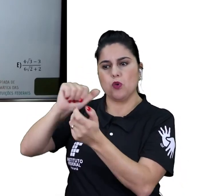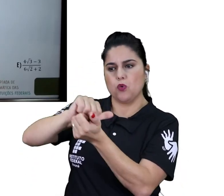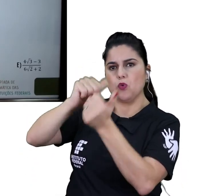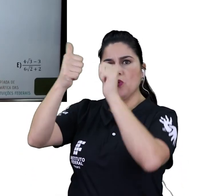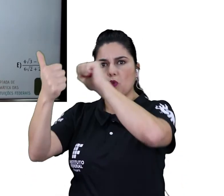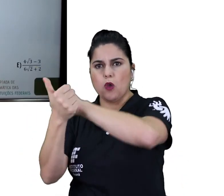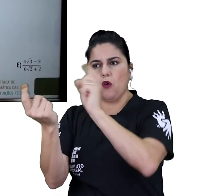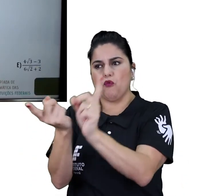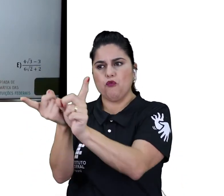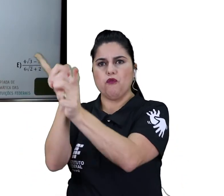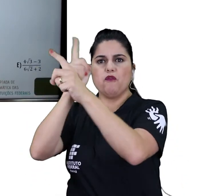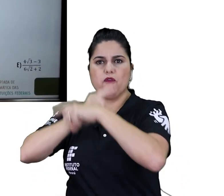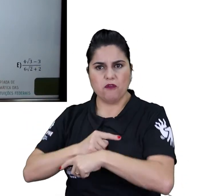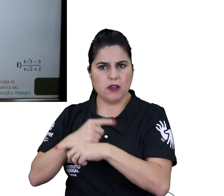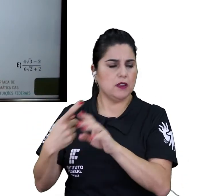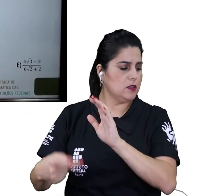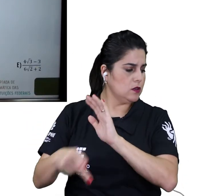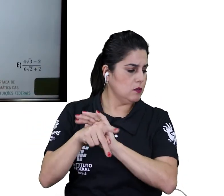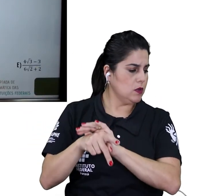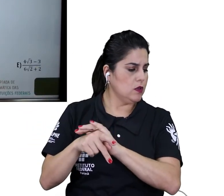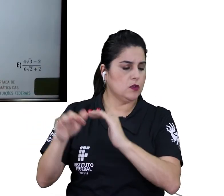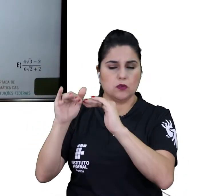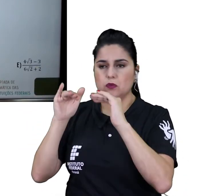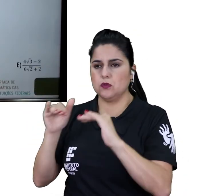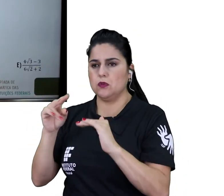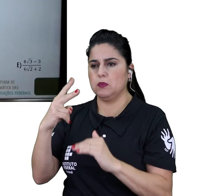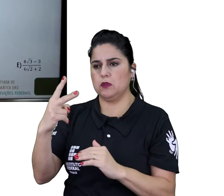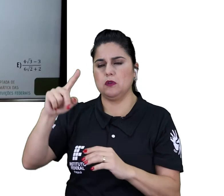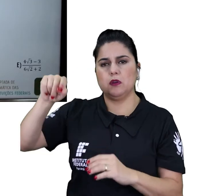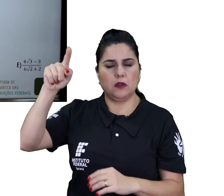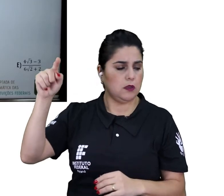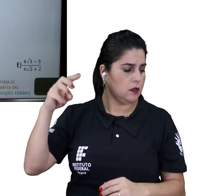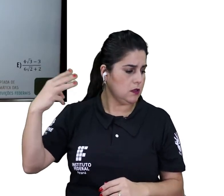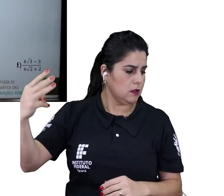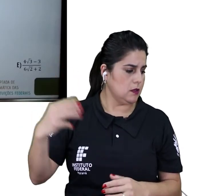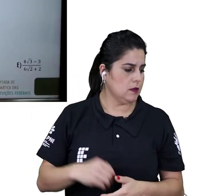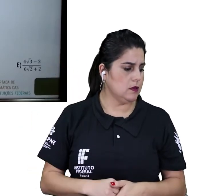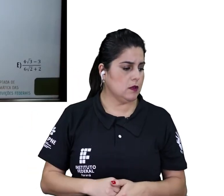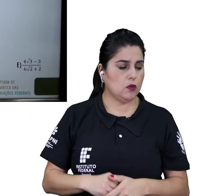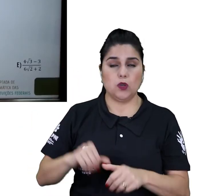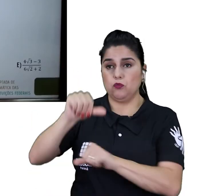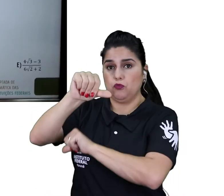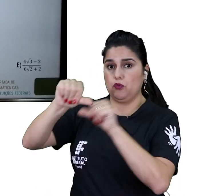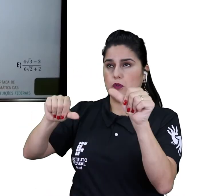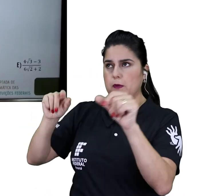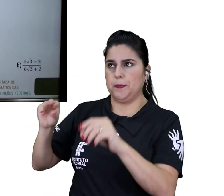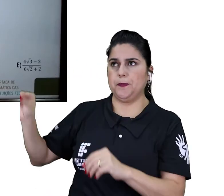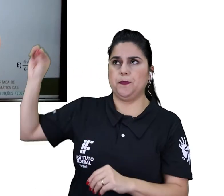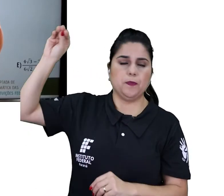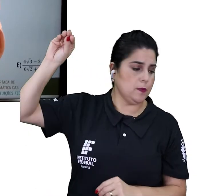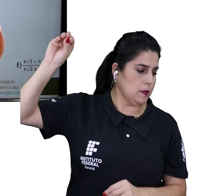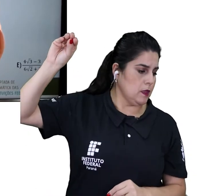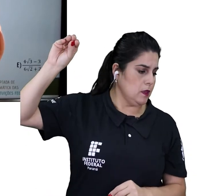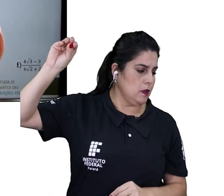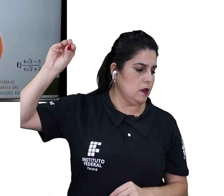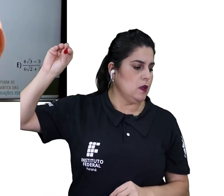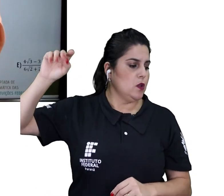pelo inverso de 12L sobre 2 menos raiz de 3. Então, 2 menos raiz de 3 vem para cima,